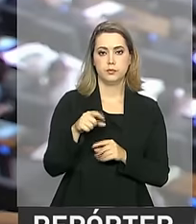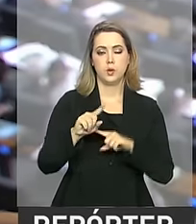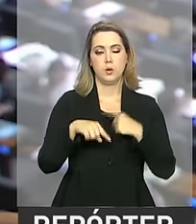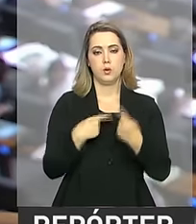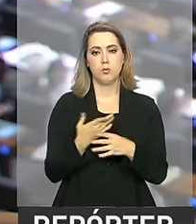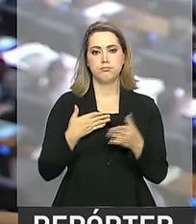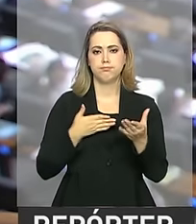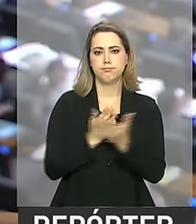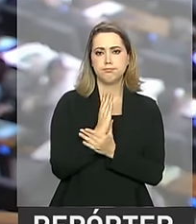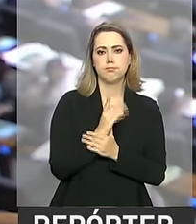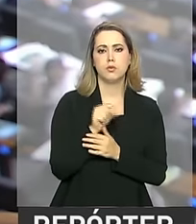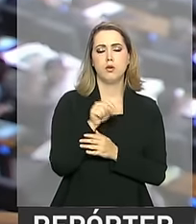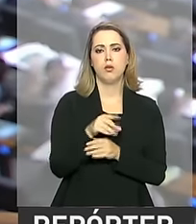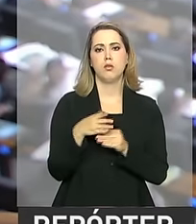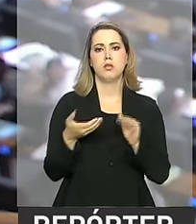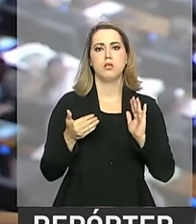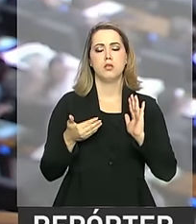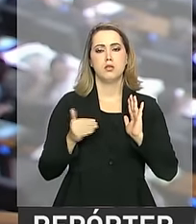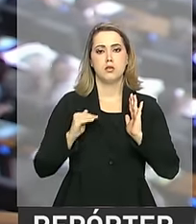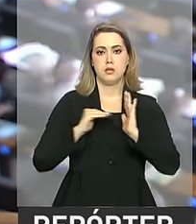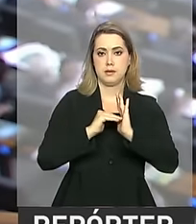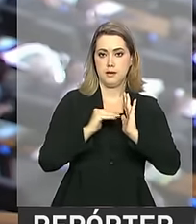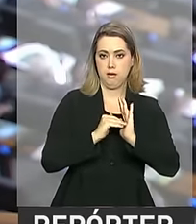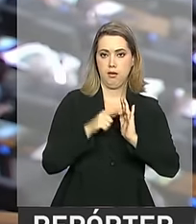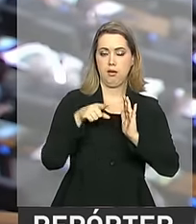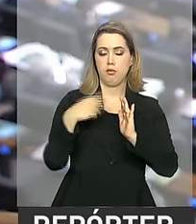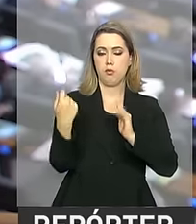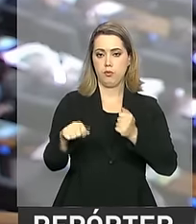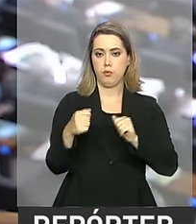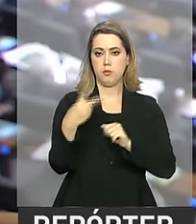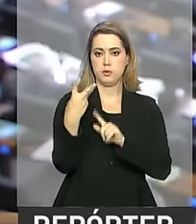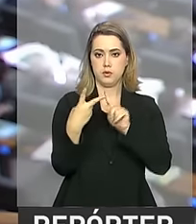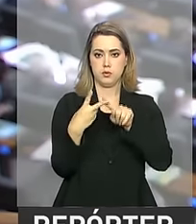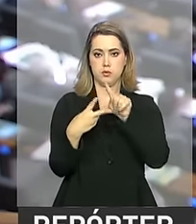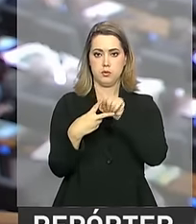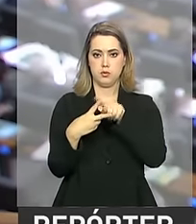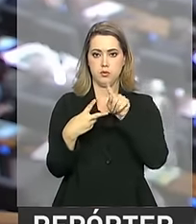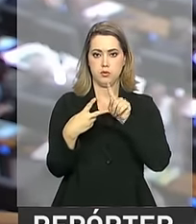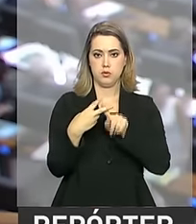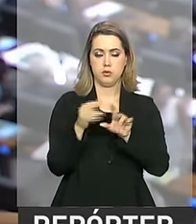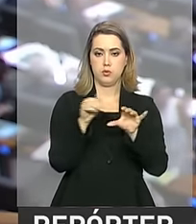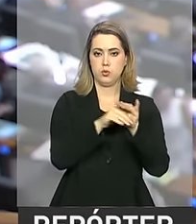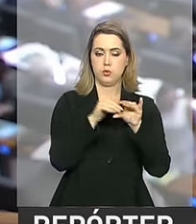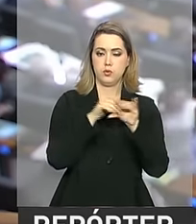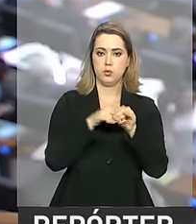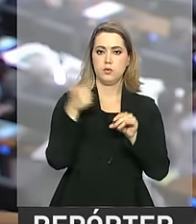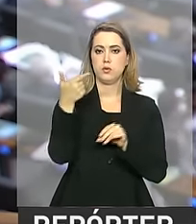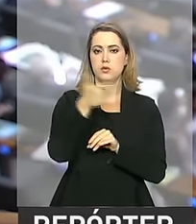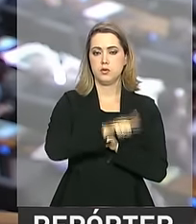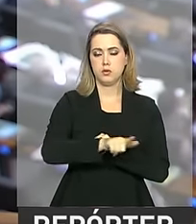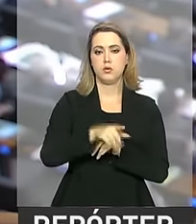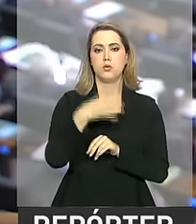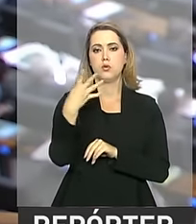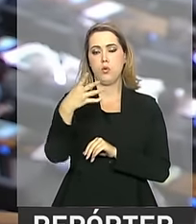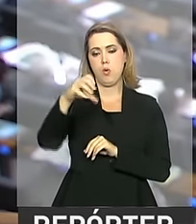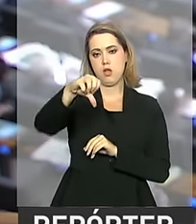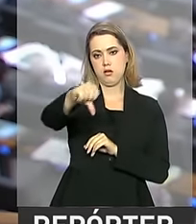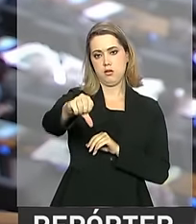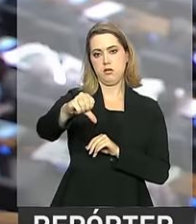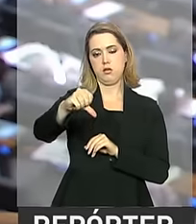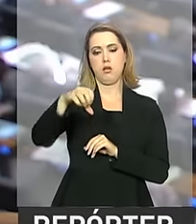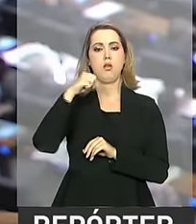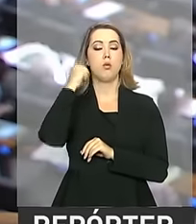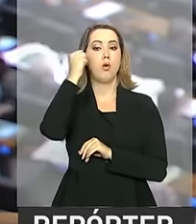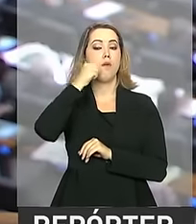Senado, onde também são necessários dois turnos de votação e, em cada um deles, votos favoráveis de pelo menos 49